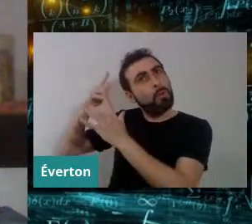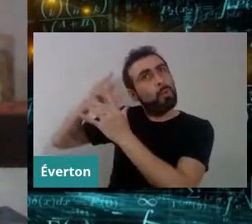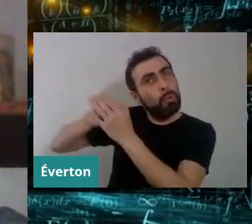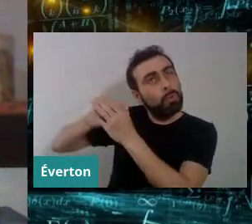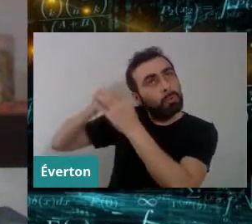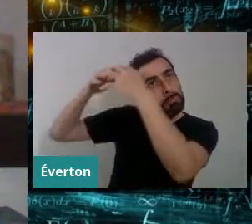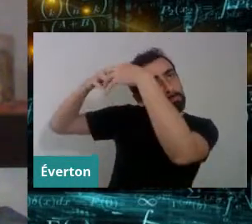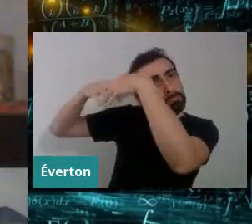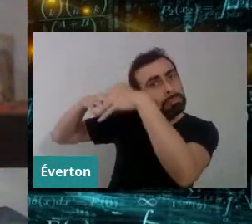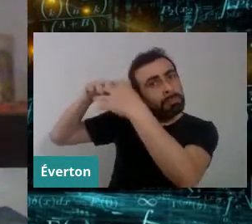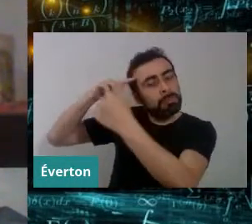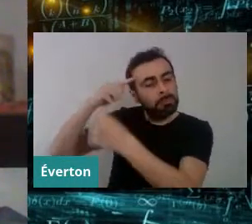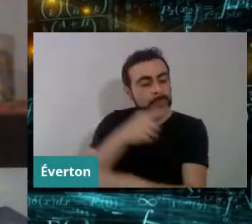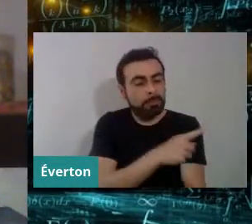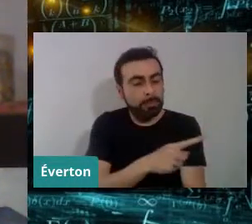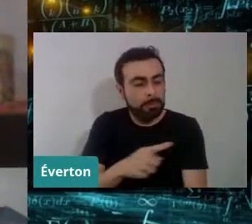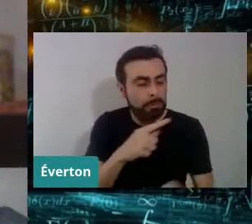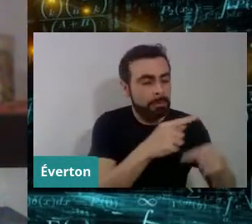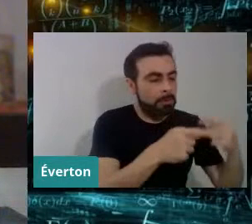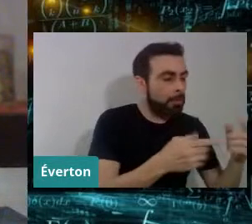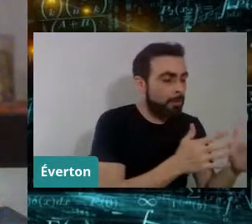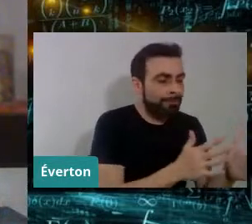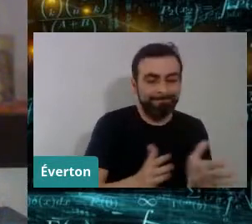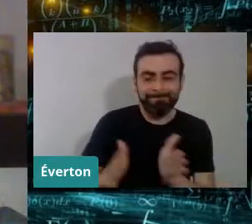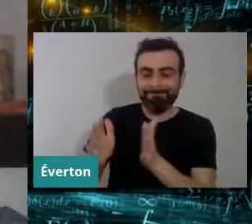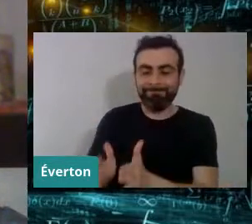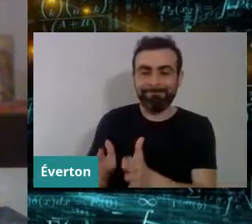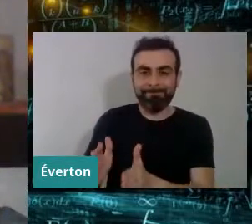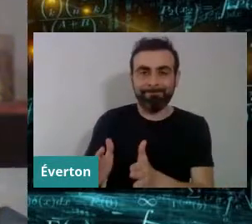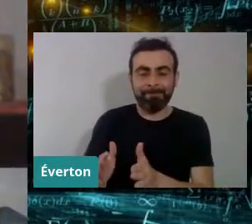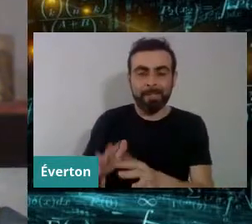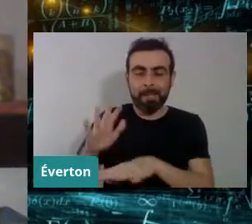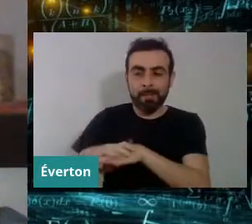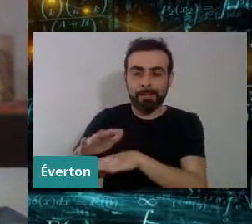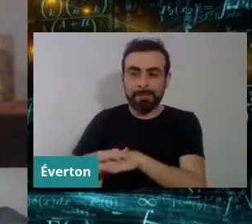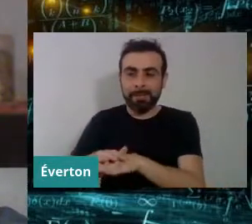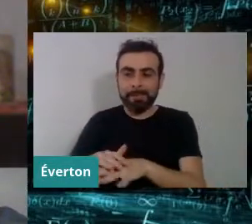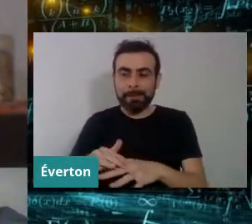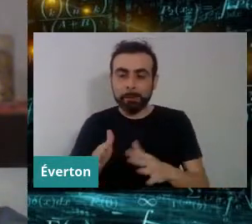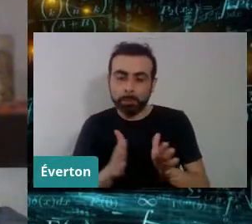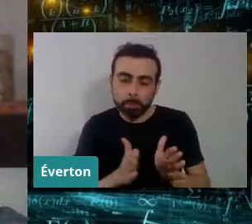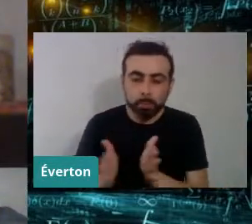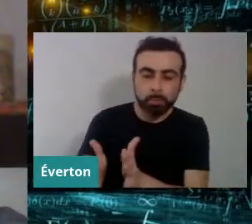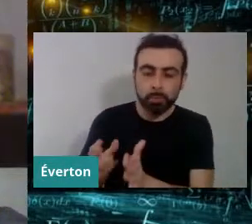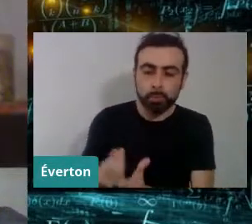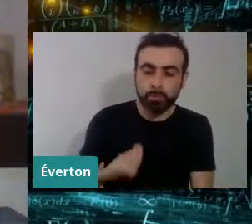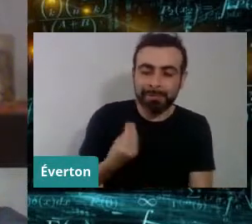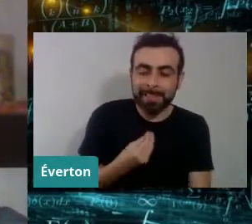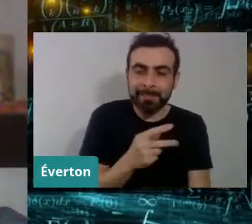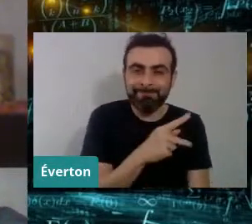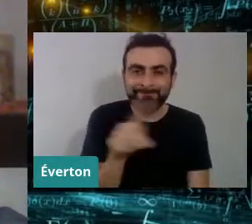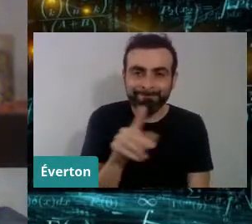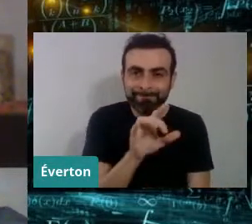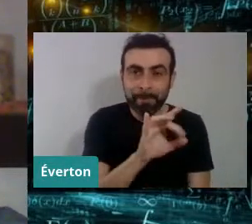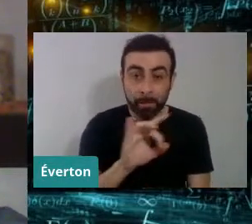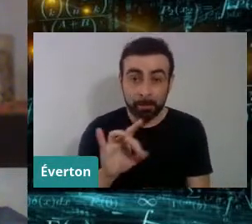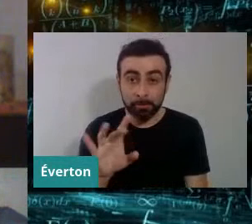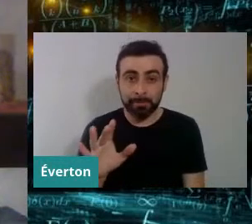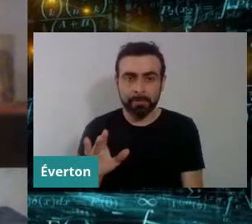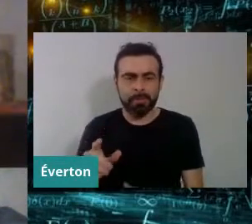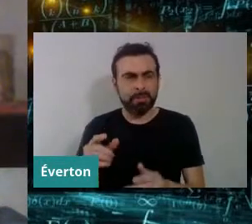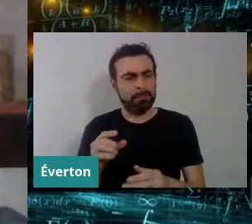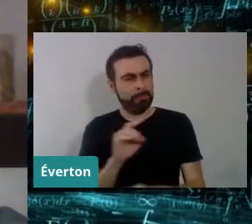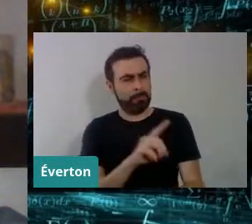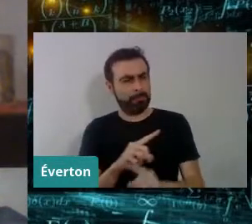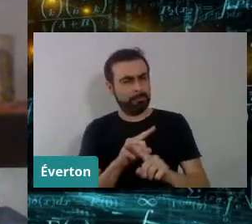se tornou depois que a matemática definiu os rumos de sua vida. Além de números, que